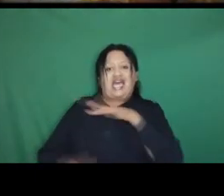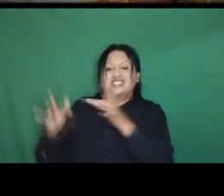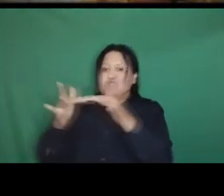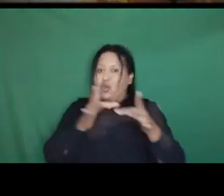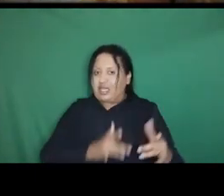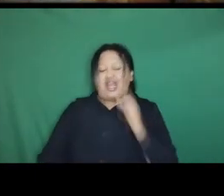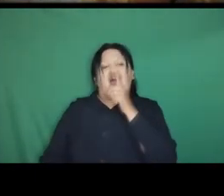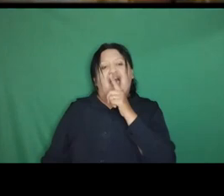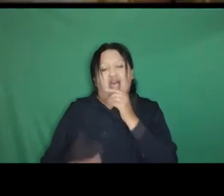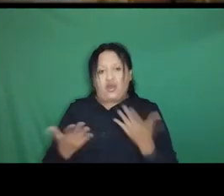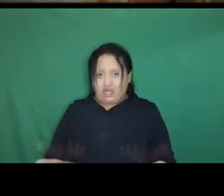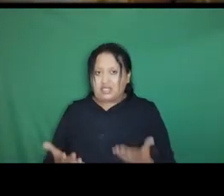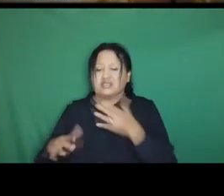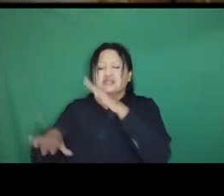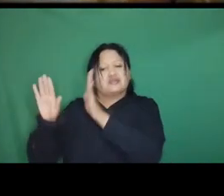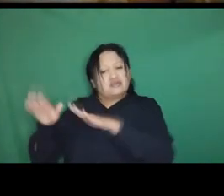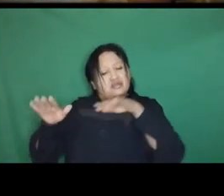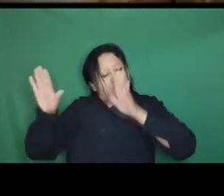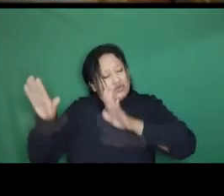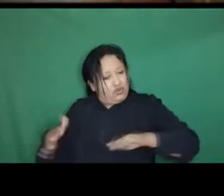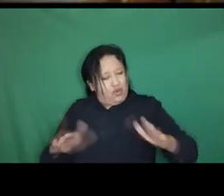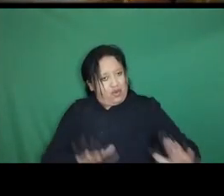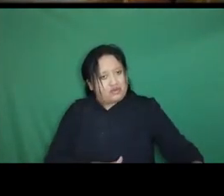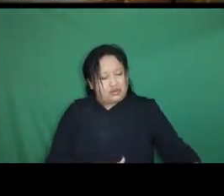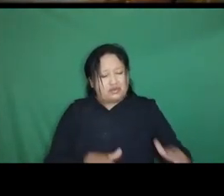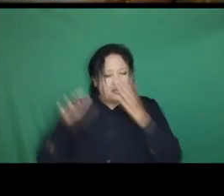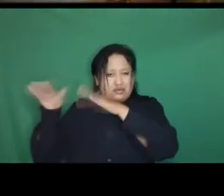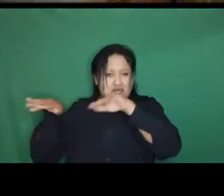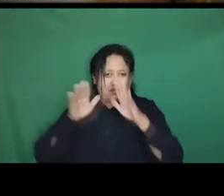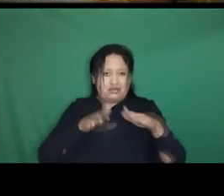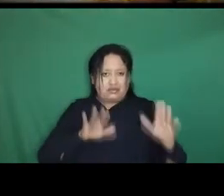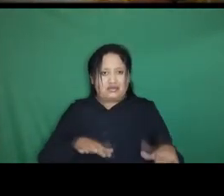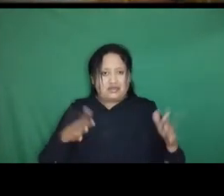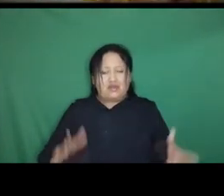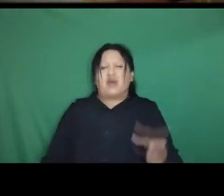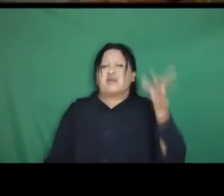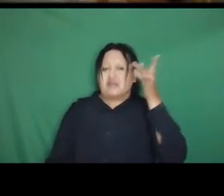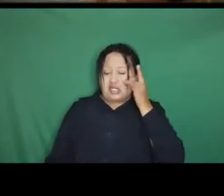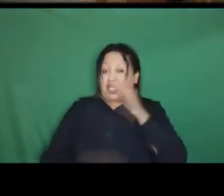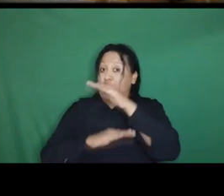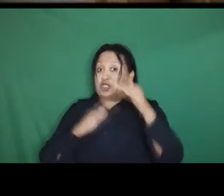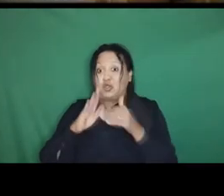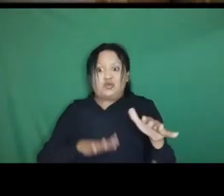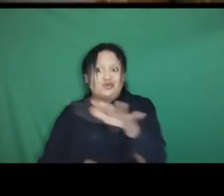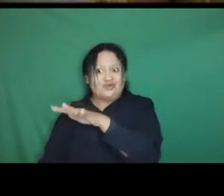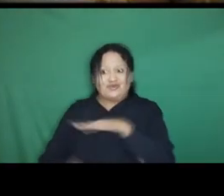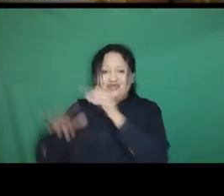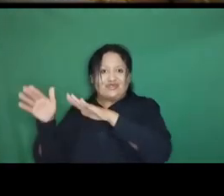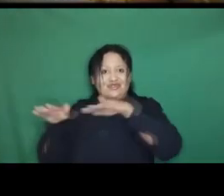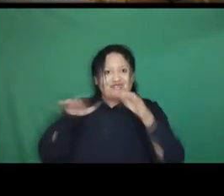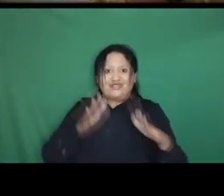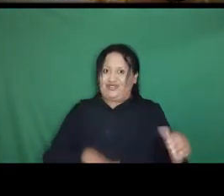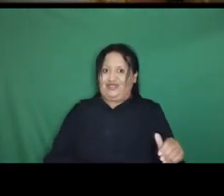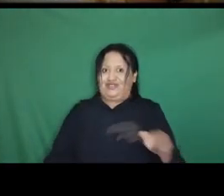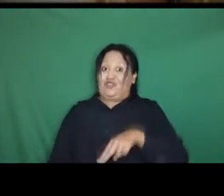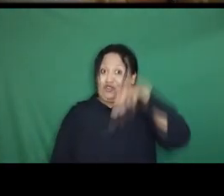com as águas do mal e do Oceano Então são presentes em todo o litoral aí do